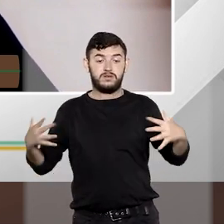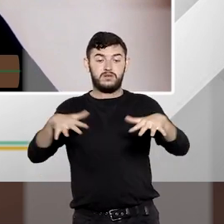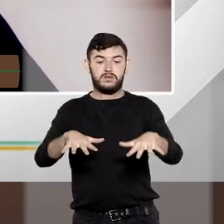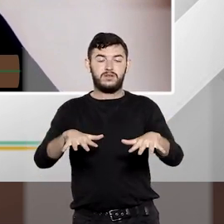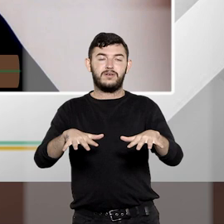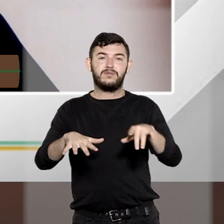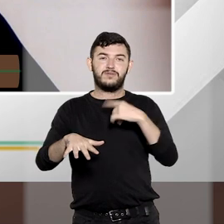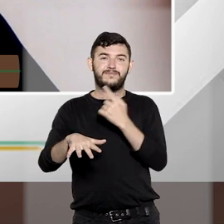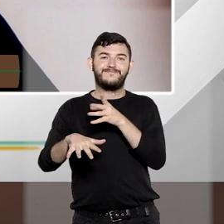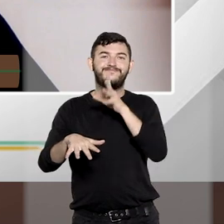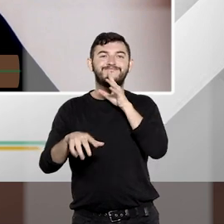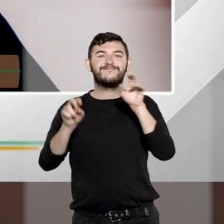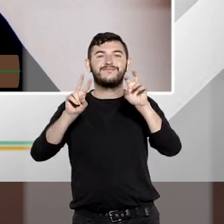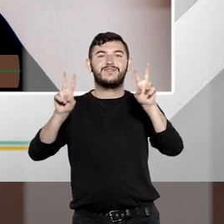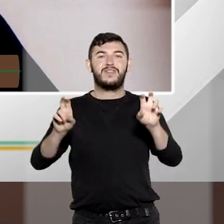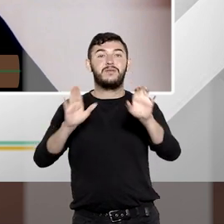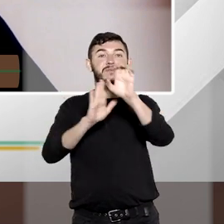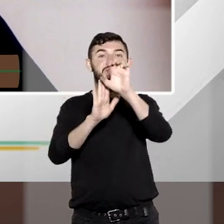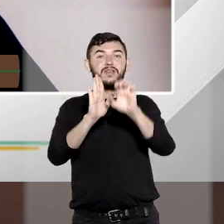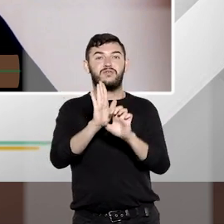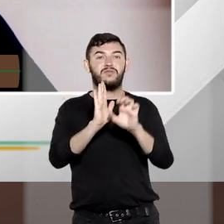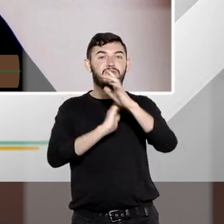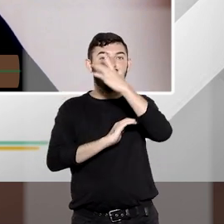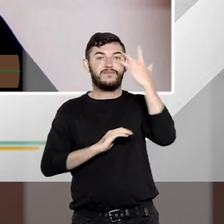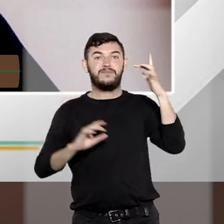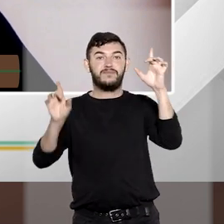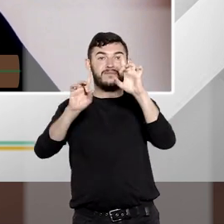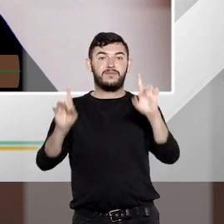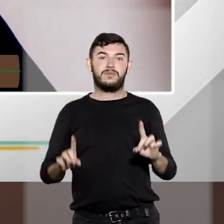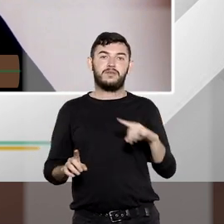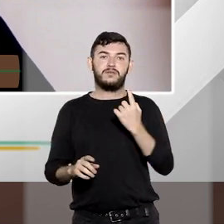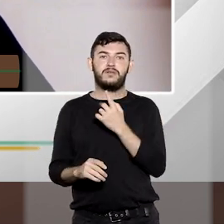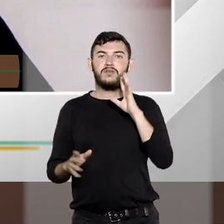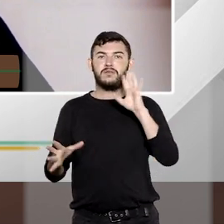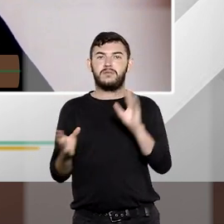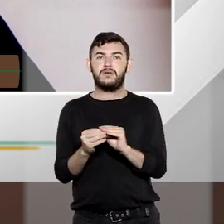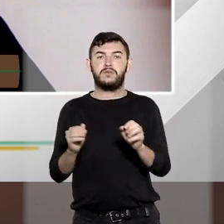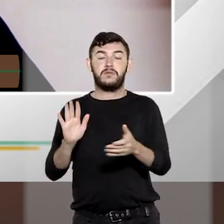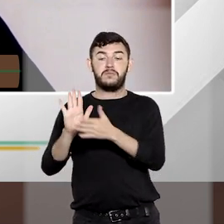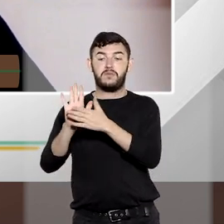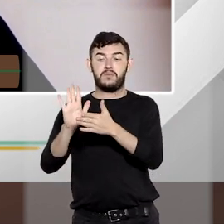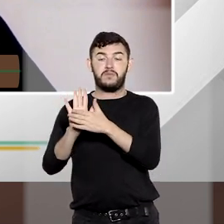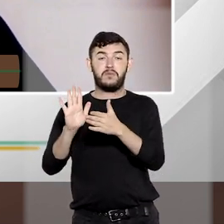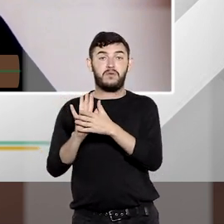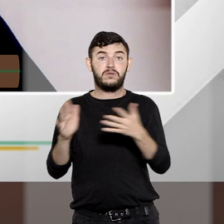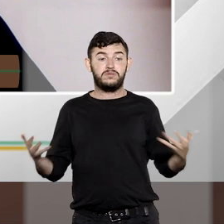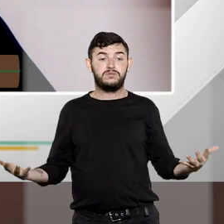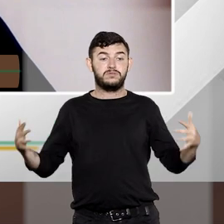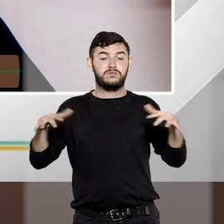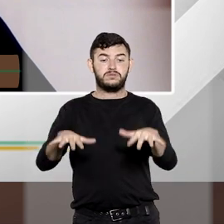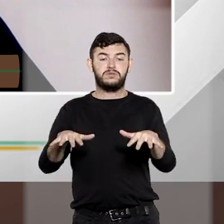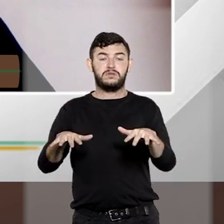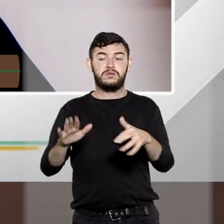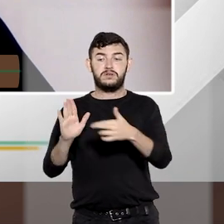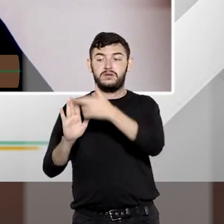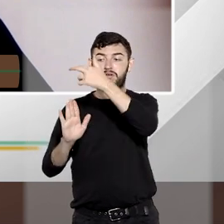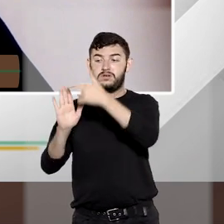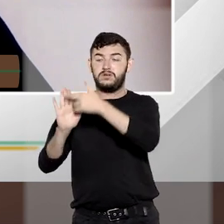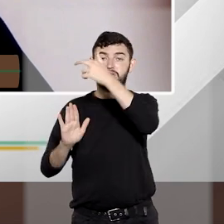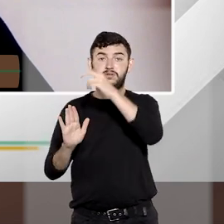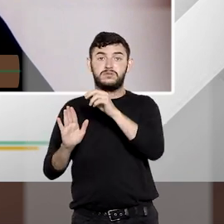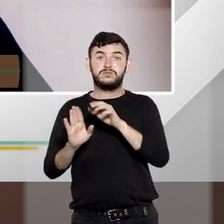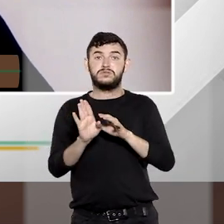Deficiência. E veja bem, é uma resolução para a promoção da inclusão. Ela determina a adoção de medidas